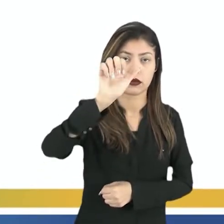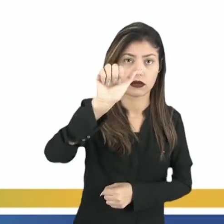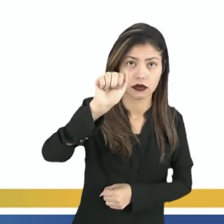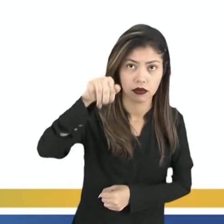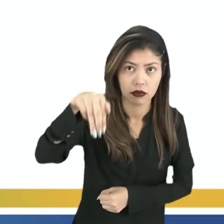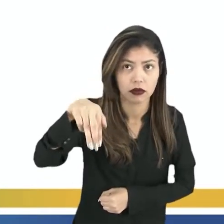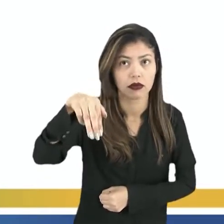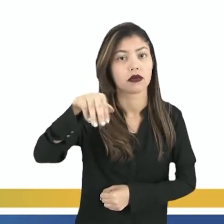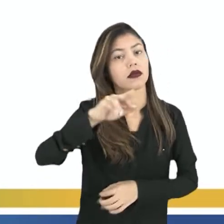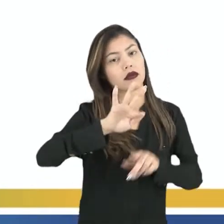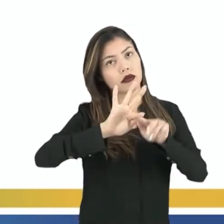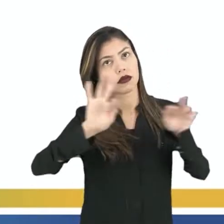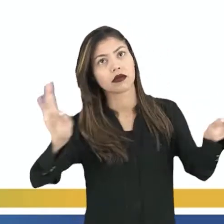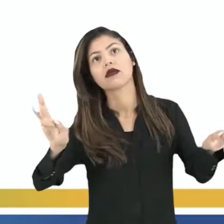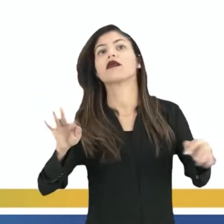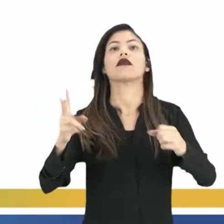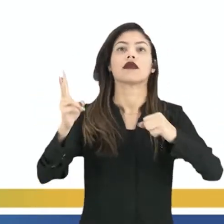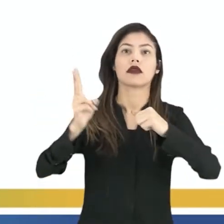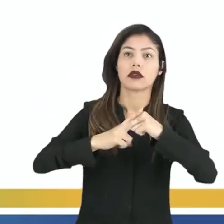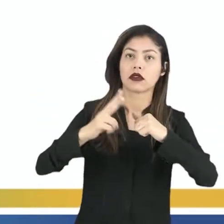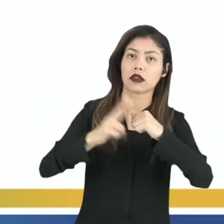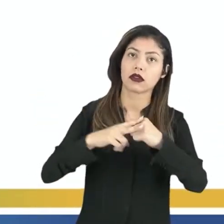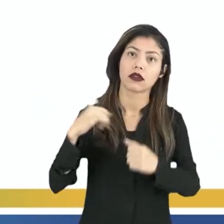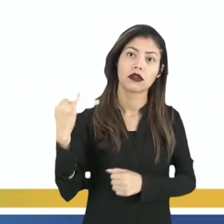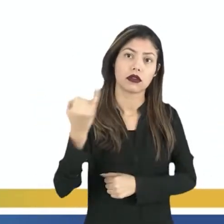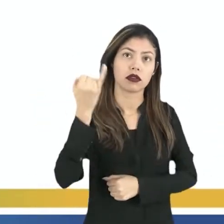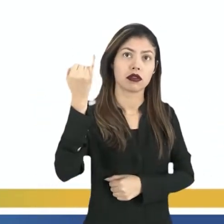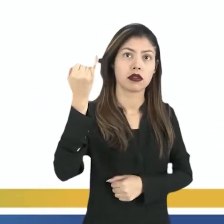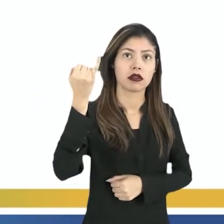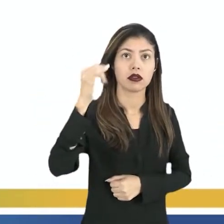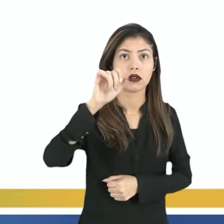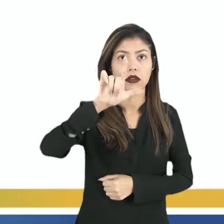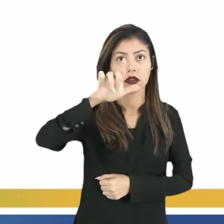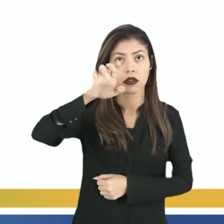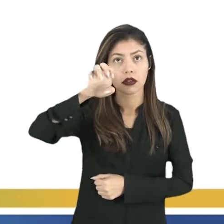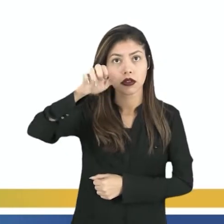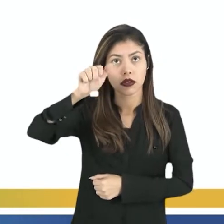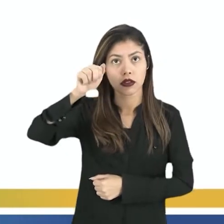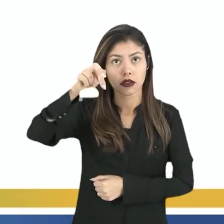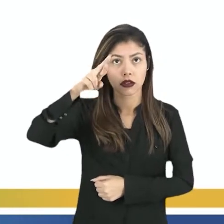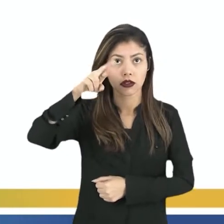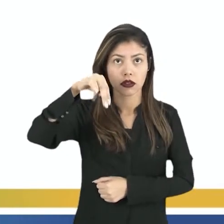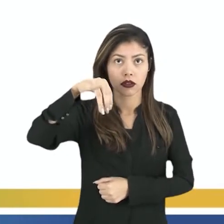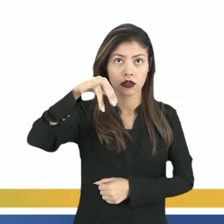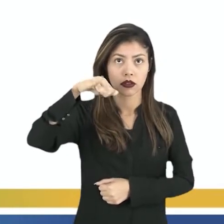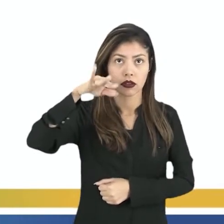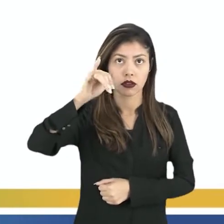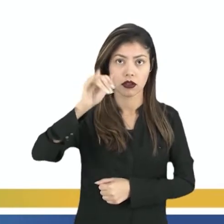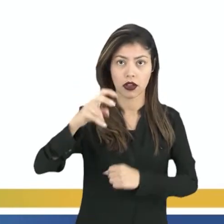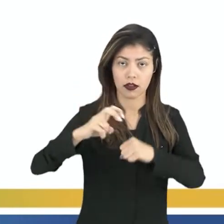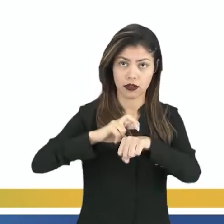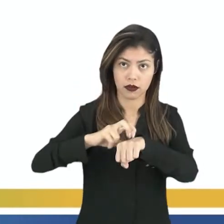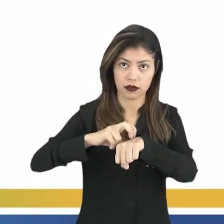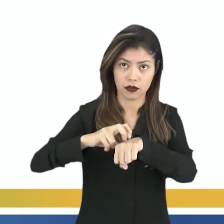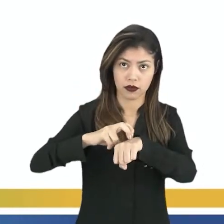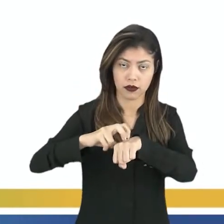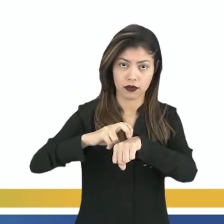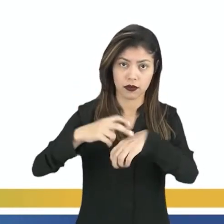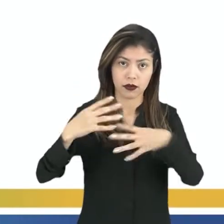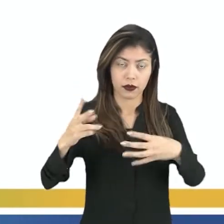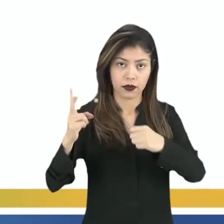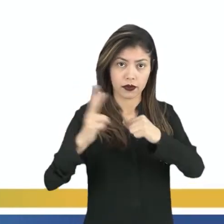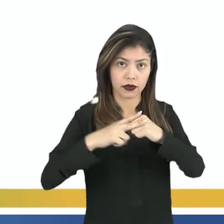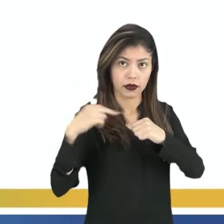frase. O nosso verbo é o verbo learn, que significa aprender. Estão vendo que ele está de verdinho? Então, ele é o